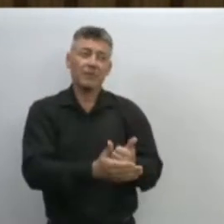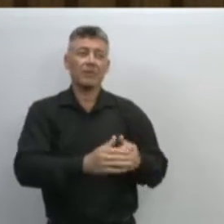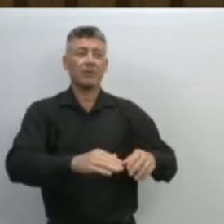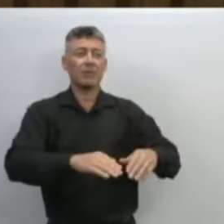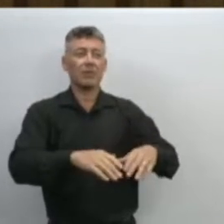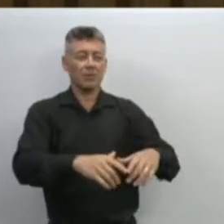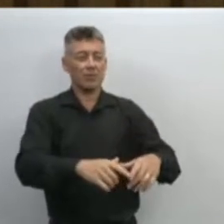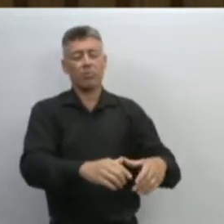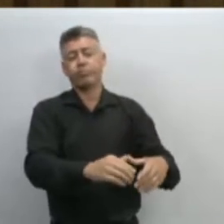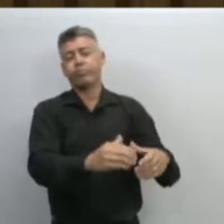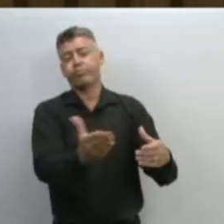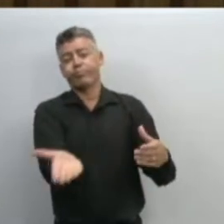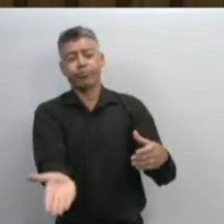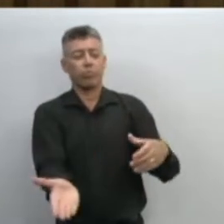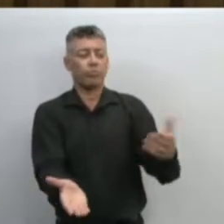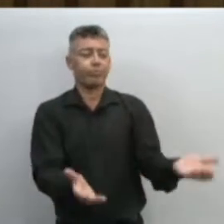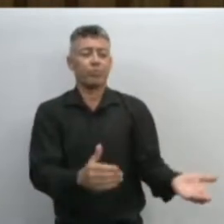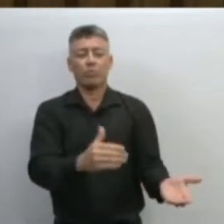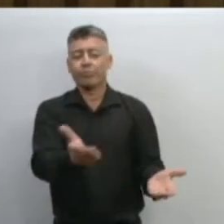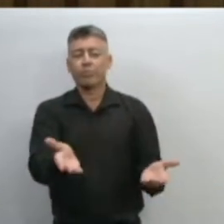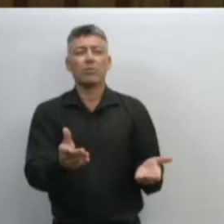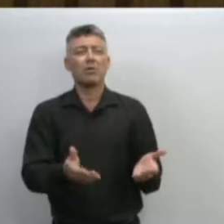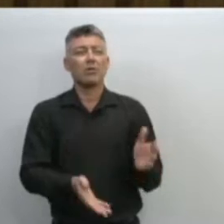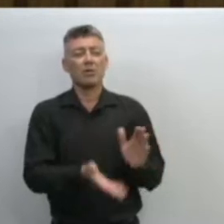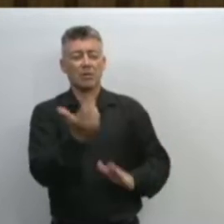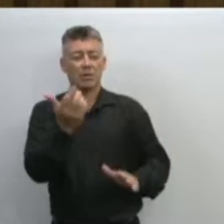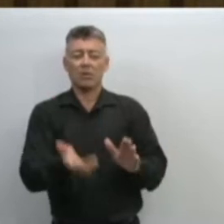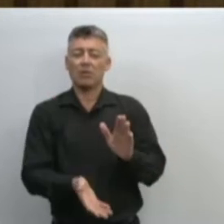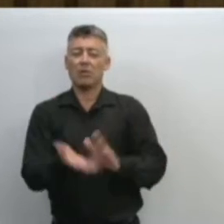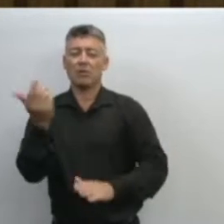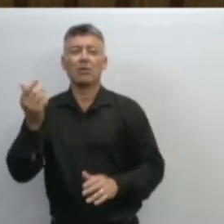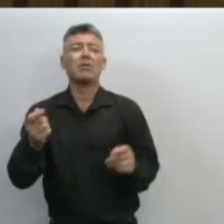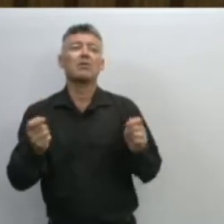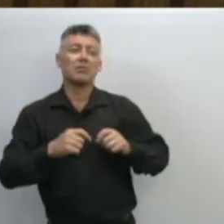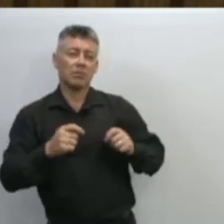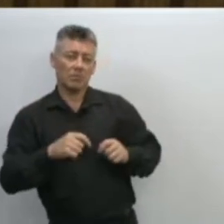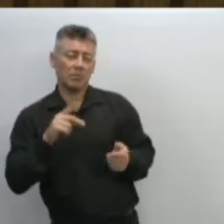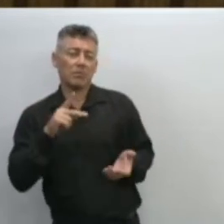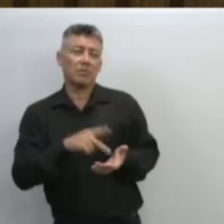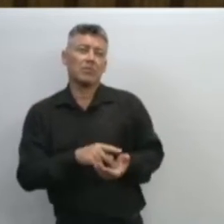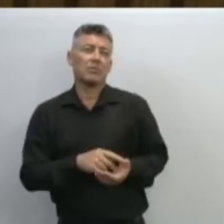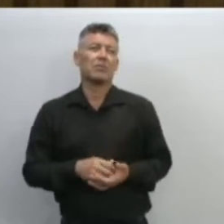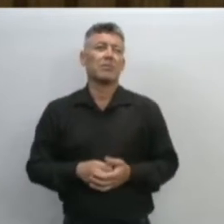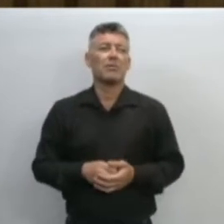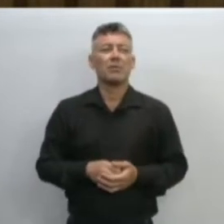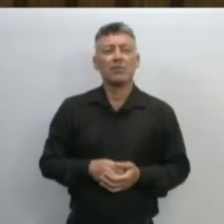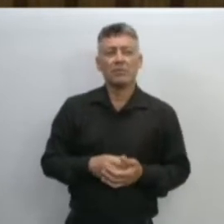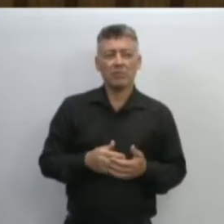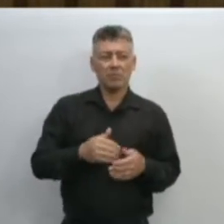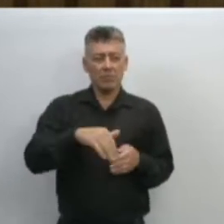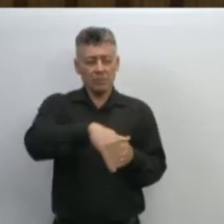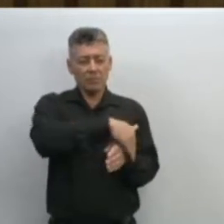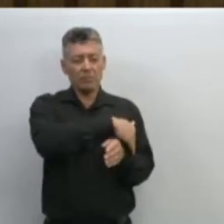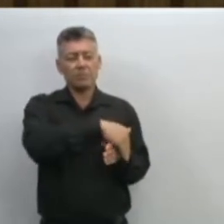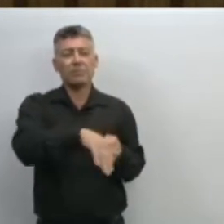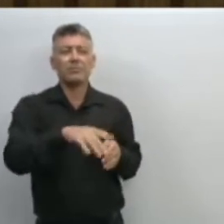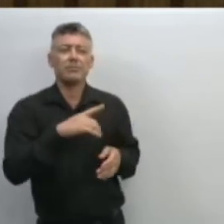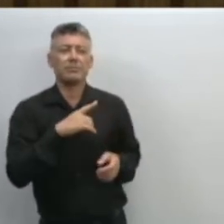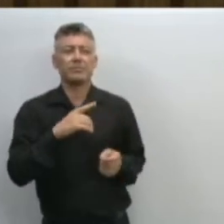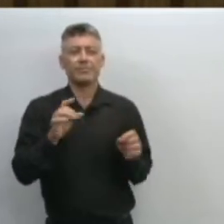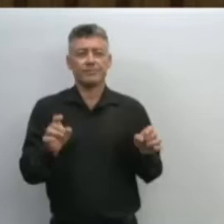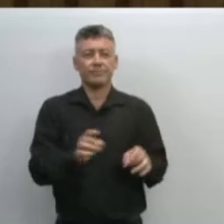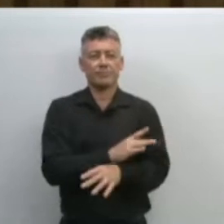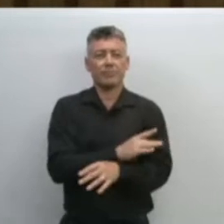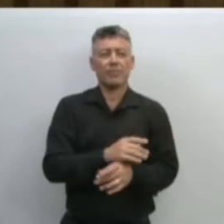aberto, que precisam ser realmente tirados para que, de fato, a avenida esteja pronta